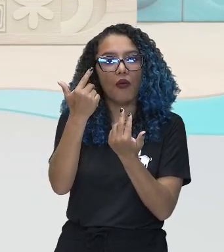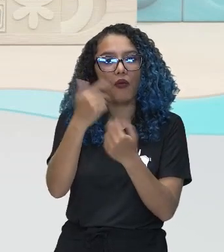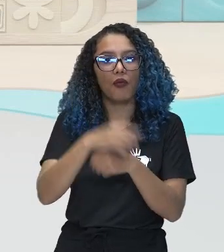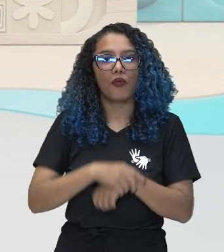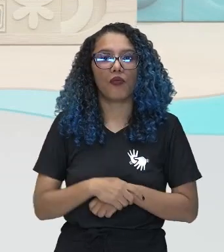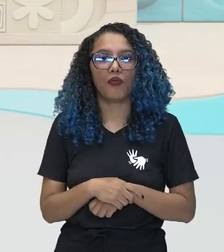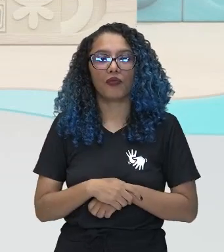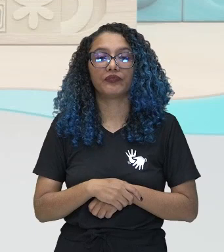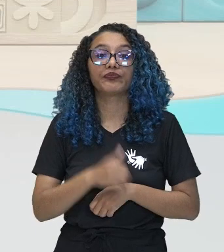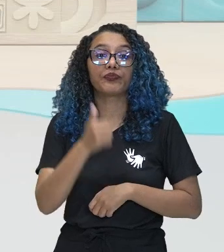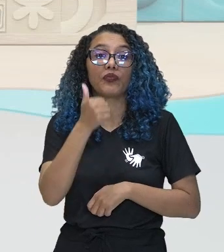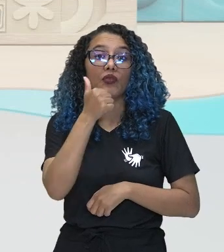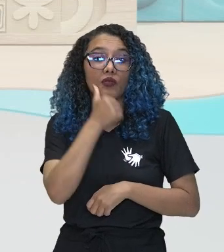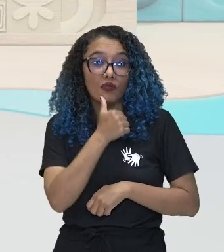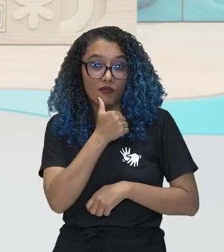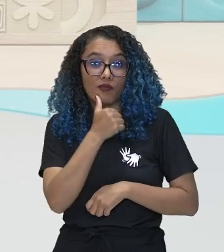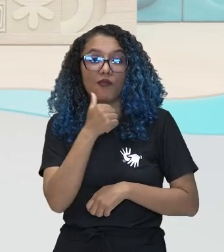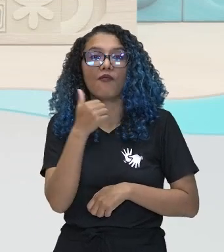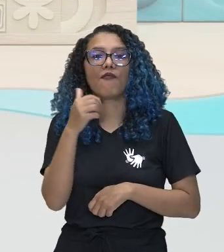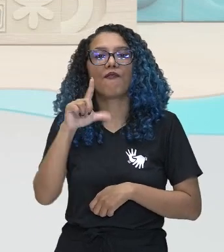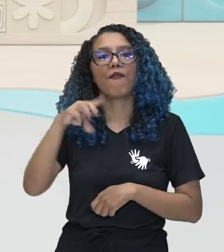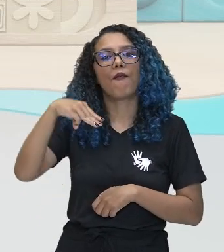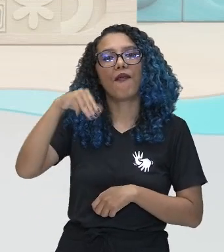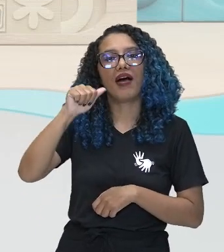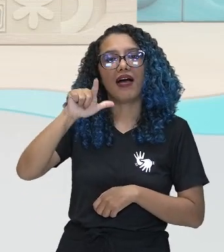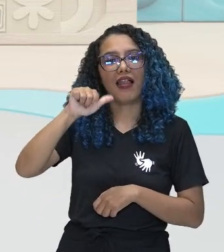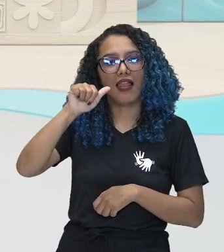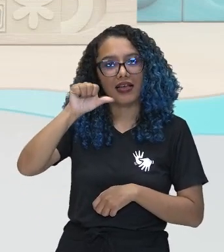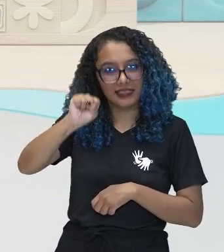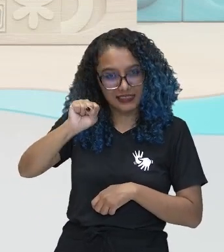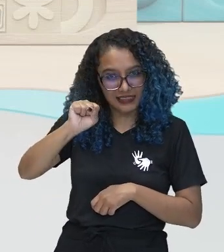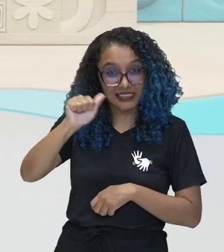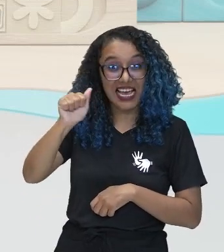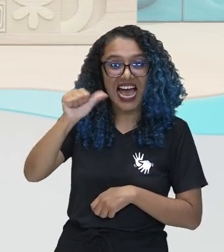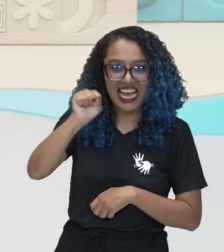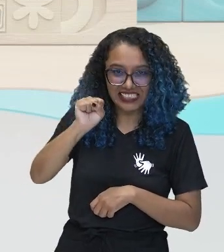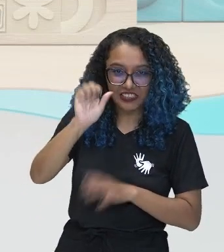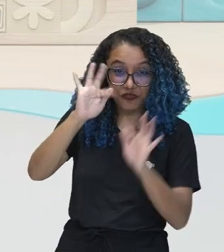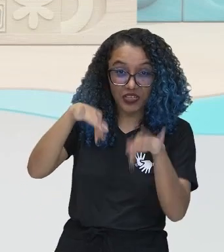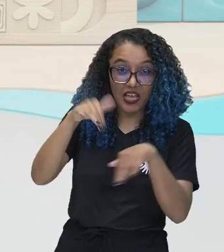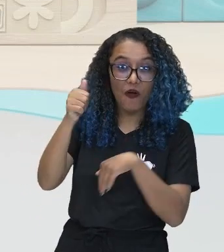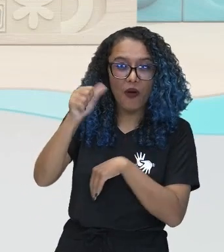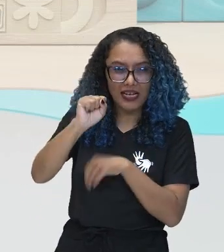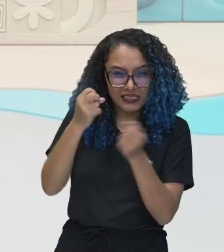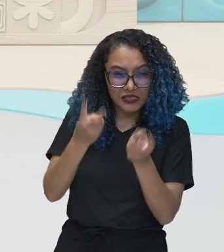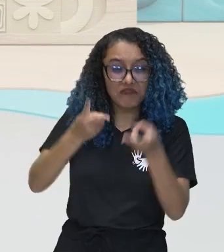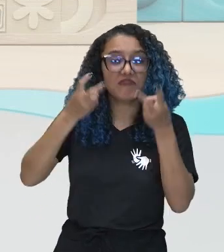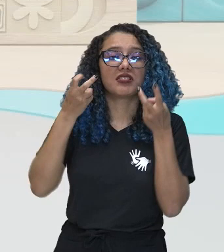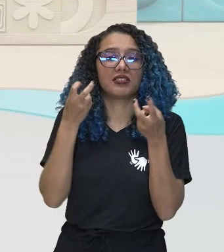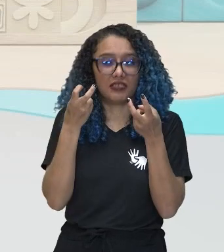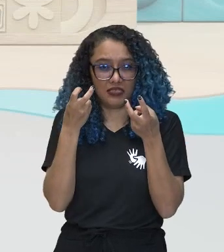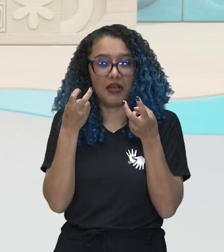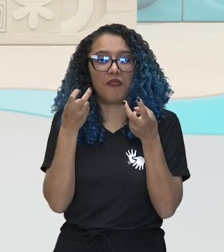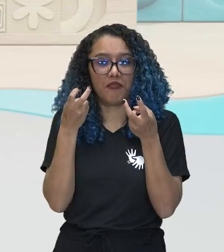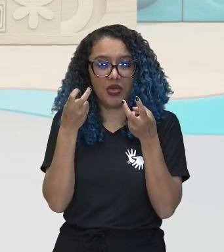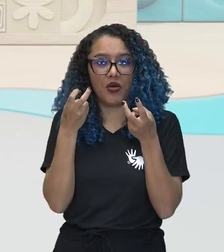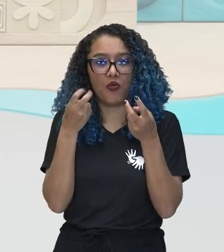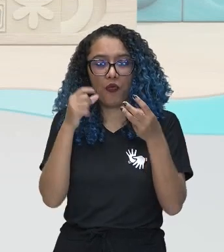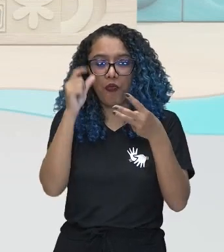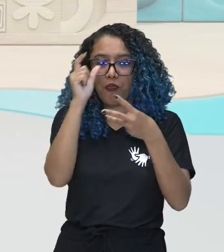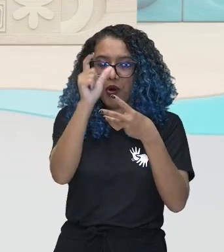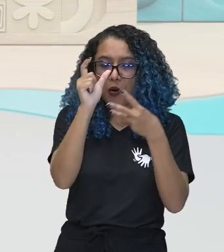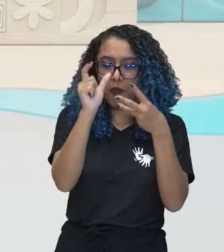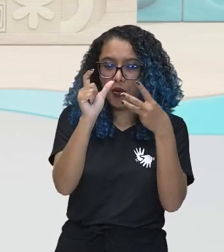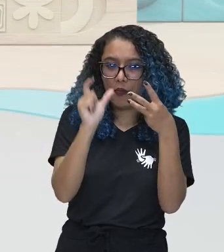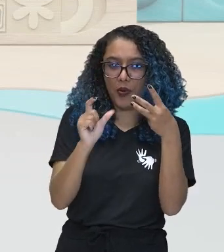gênero gramatical feminino. Malas, as malas, notaram? Então notem aí que até agora estão concordando ali.